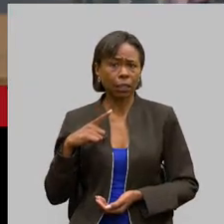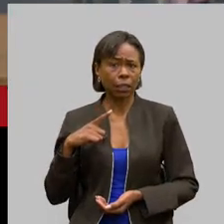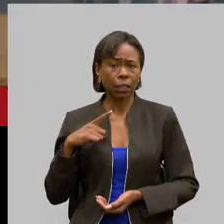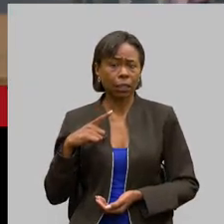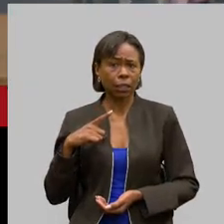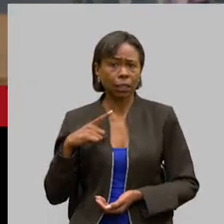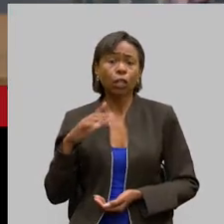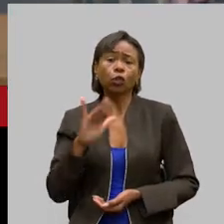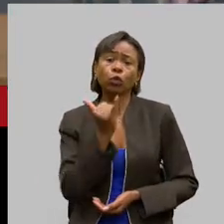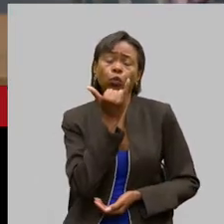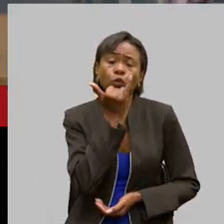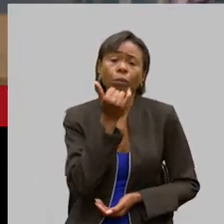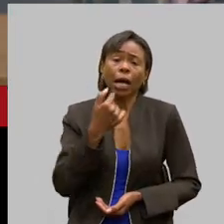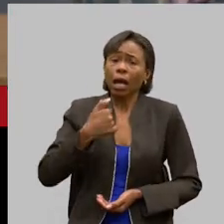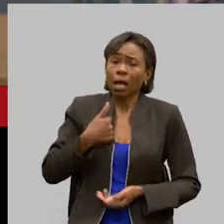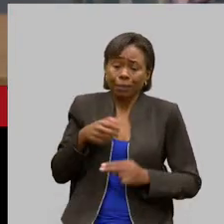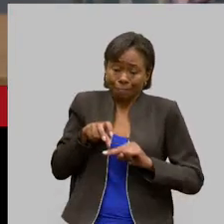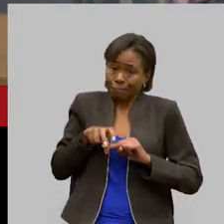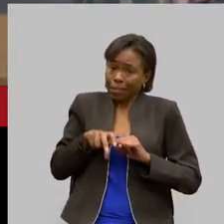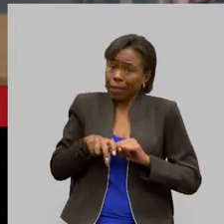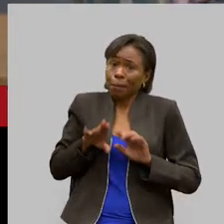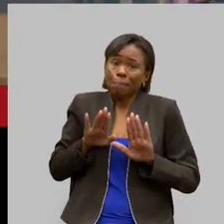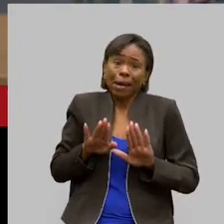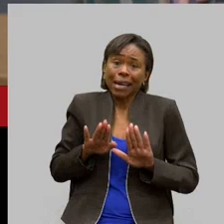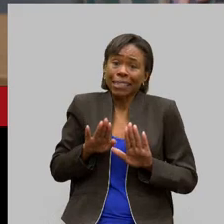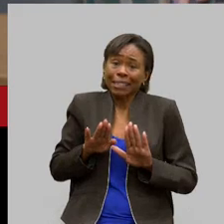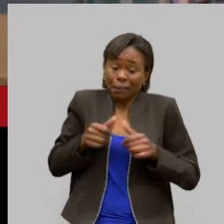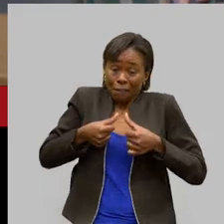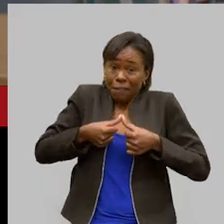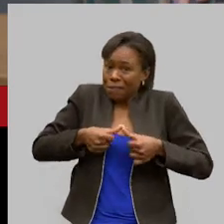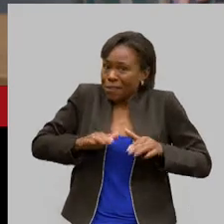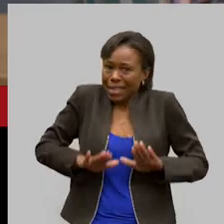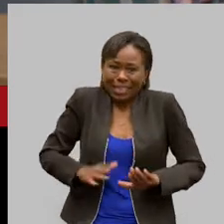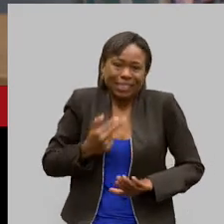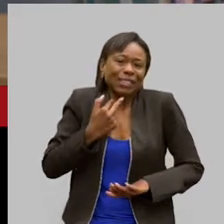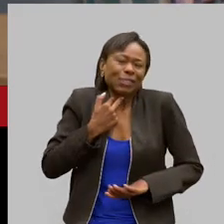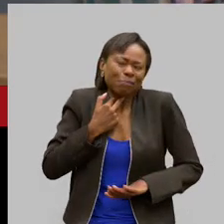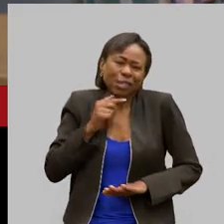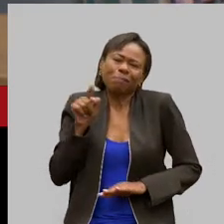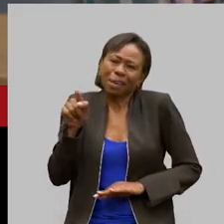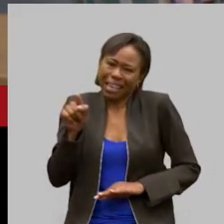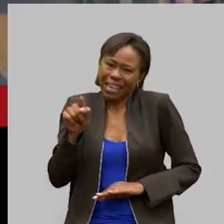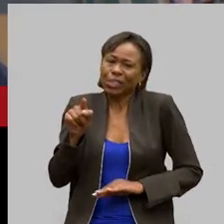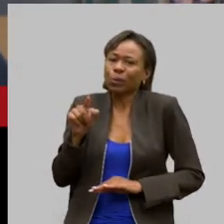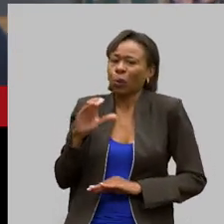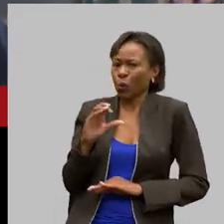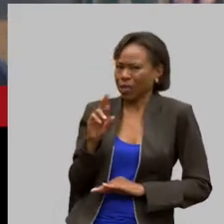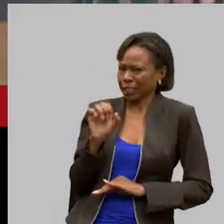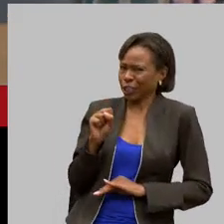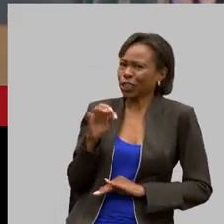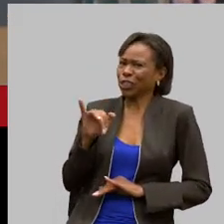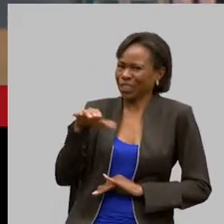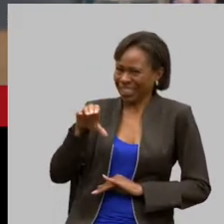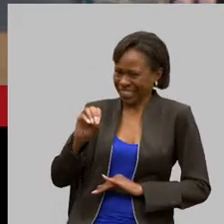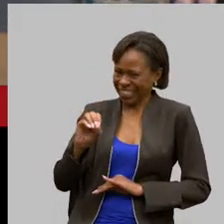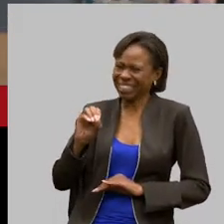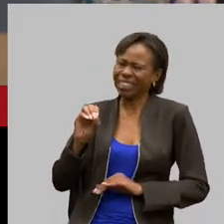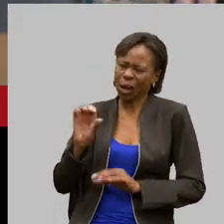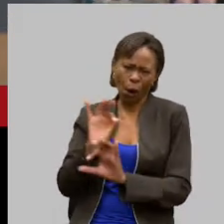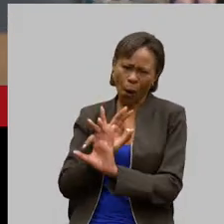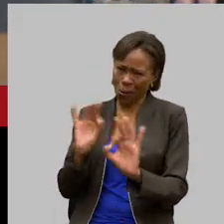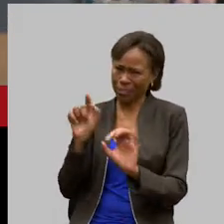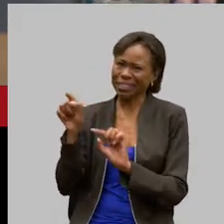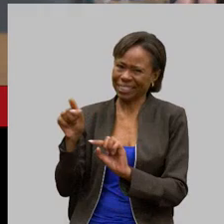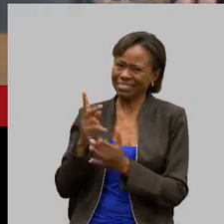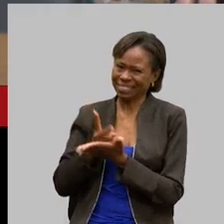eu a audiência está nas mãos excelentes que é do nosso deputado Cristiano da Silveira eu queria só fazer uma colocação Deputado